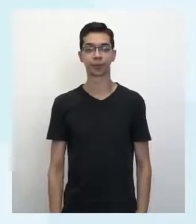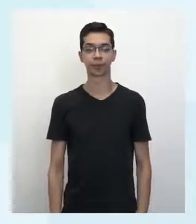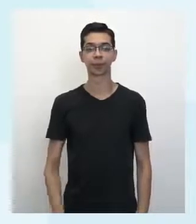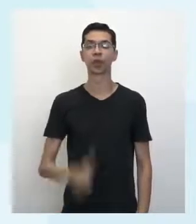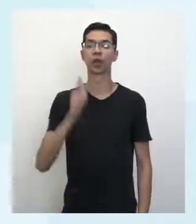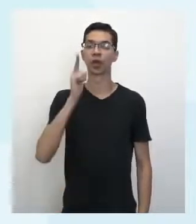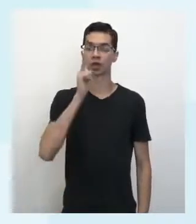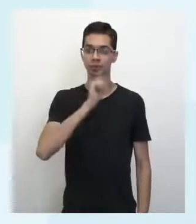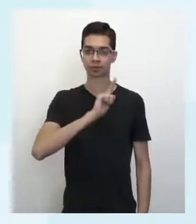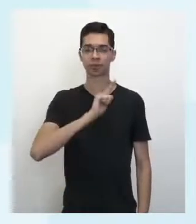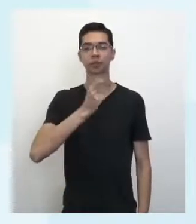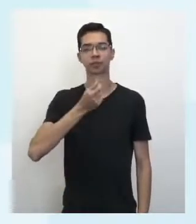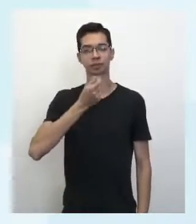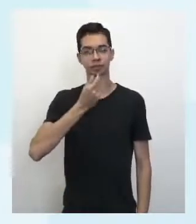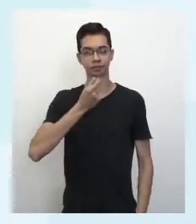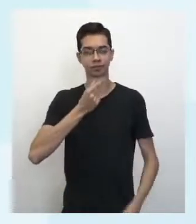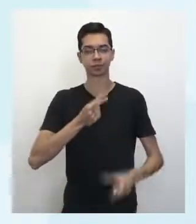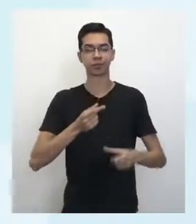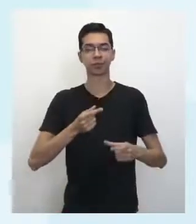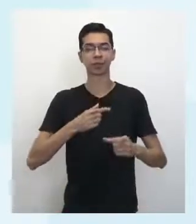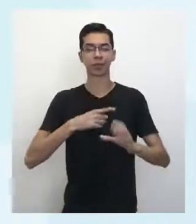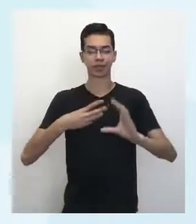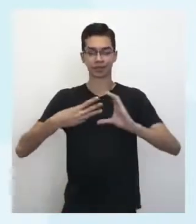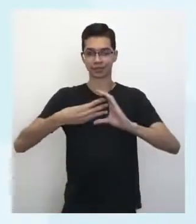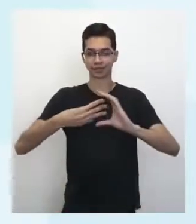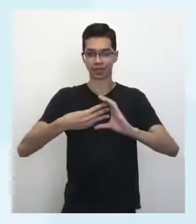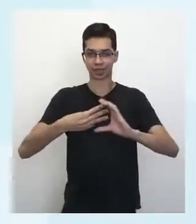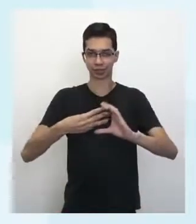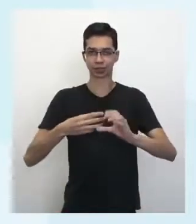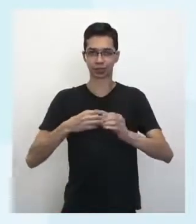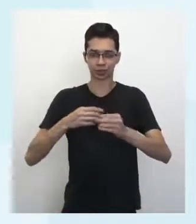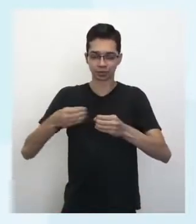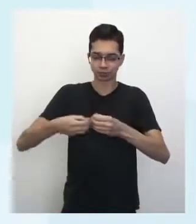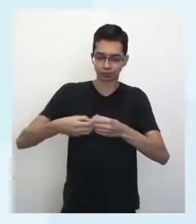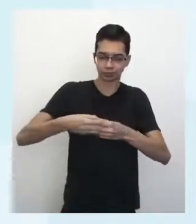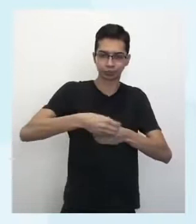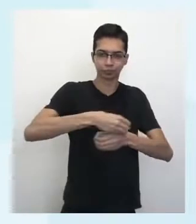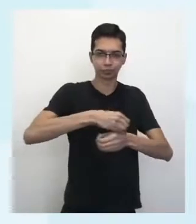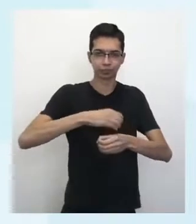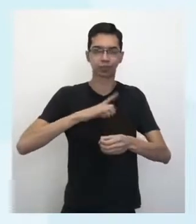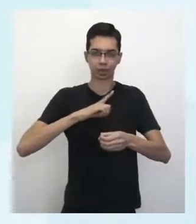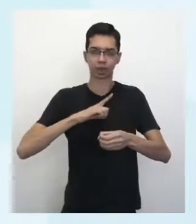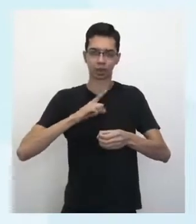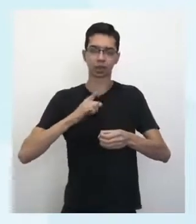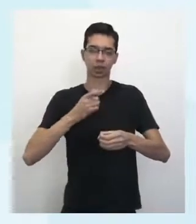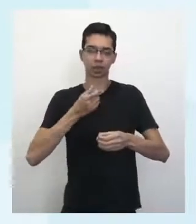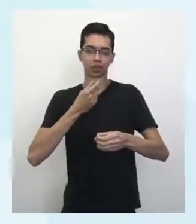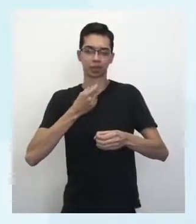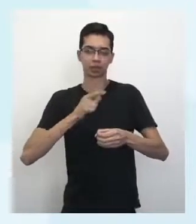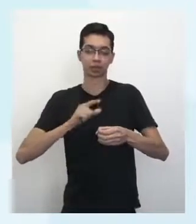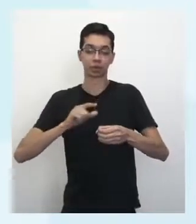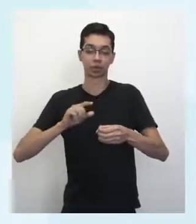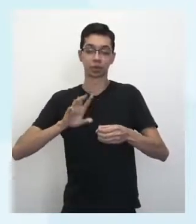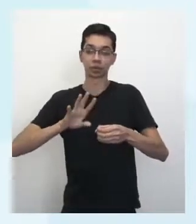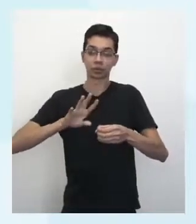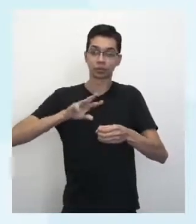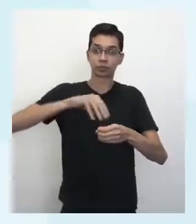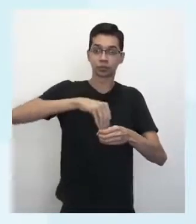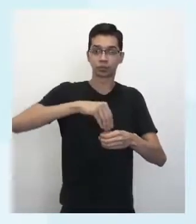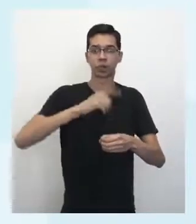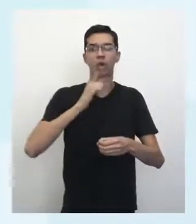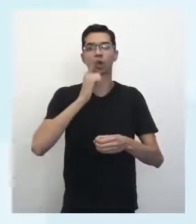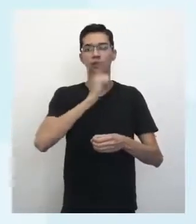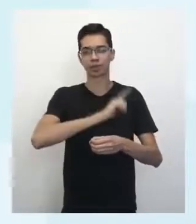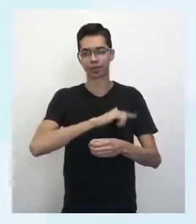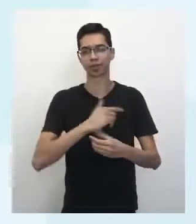do medicamento nessas células e aí houve então a redução do câncer nesses tipos de células cerebrais. Legal, então, estratégia